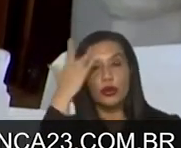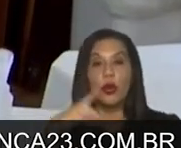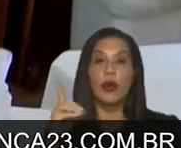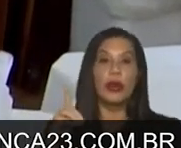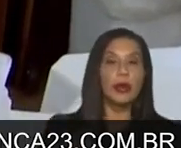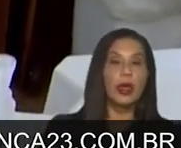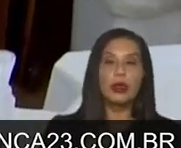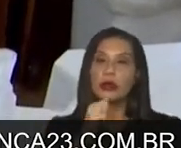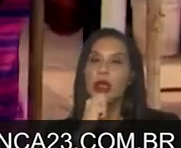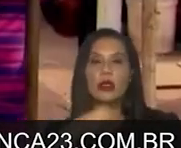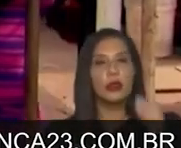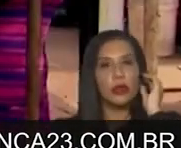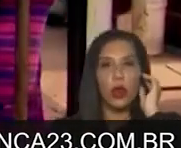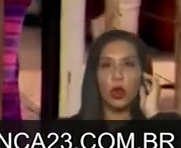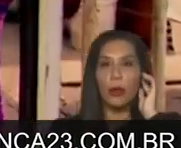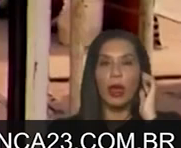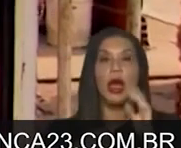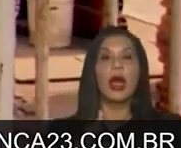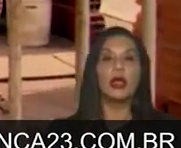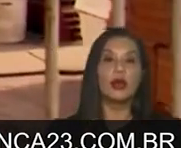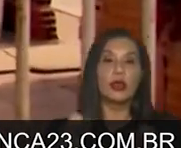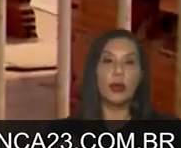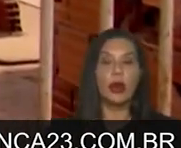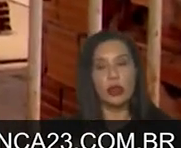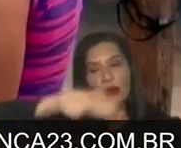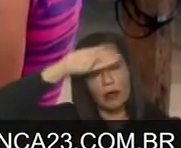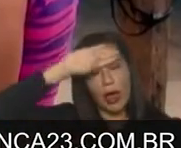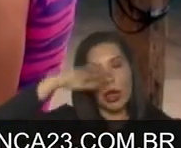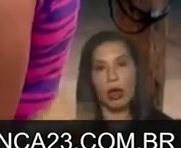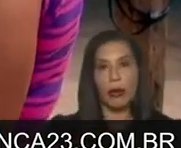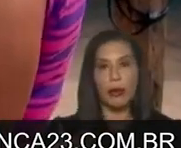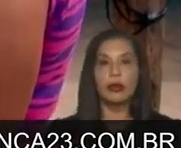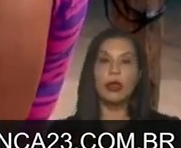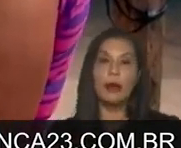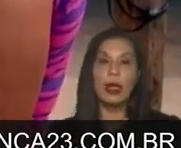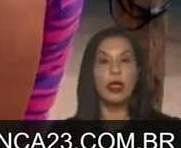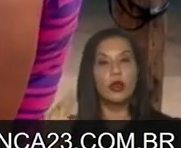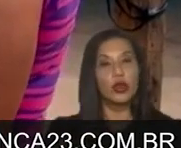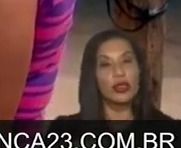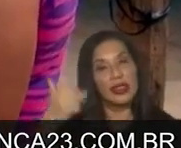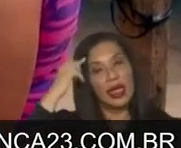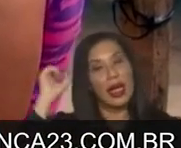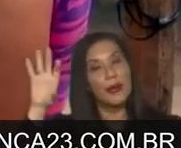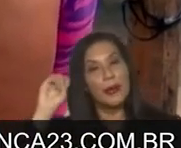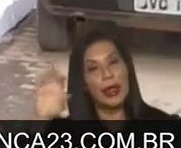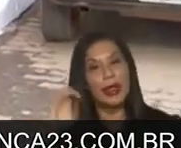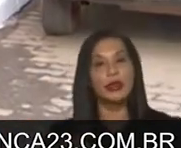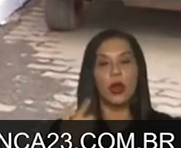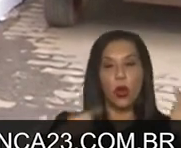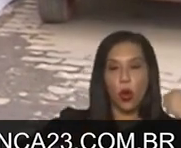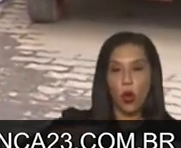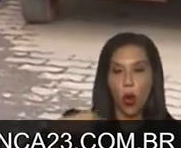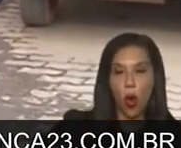não apresentarem sintomas, a doença pode causar febre alta, acompanhada de dor de cabeça e nas articulações,